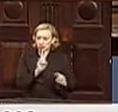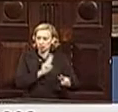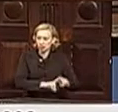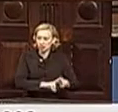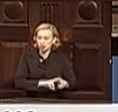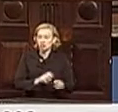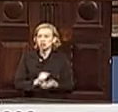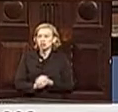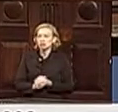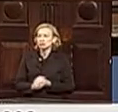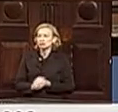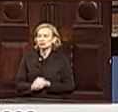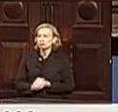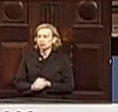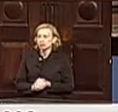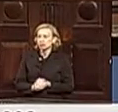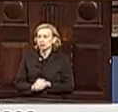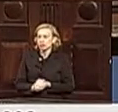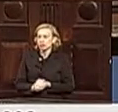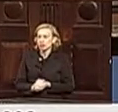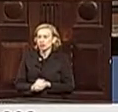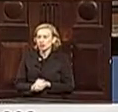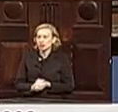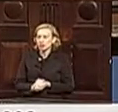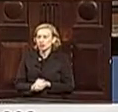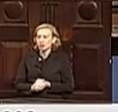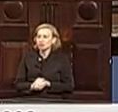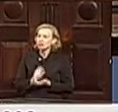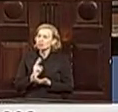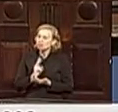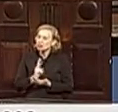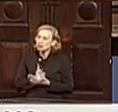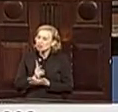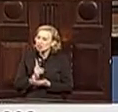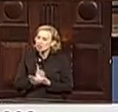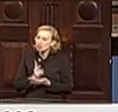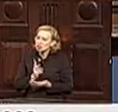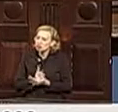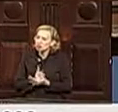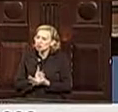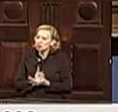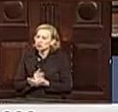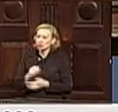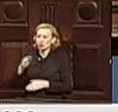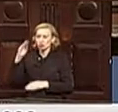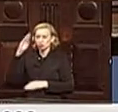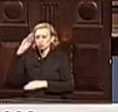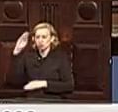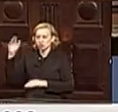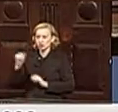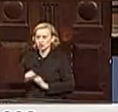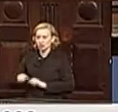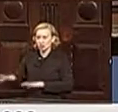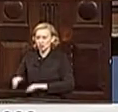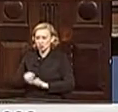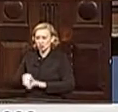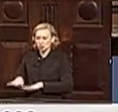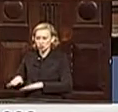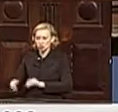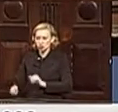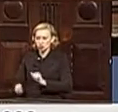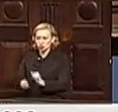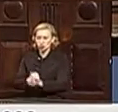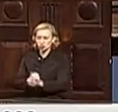É impressionante como, mesmo com o envolvimento das Forças Armadas, mesmo com o envolvimento